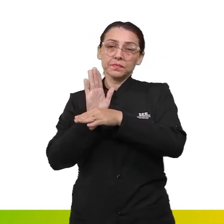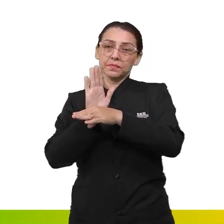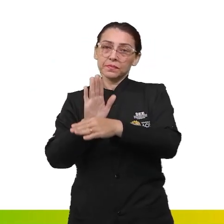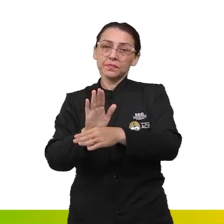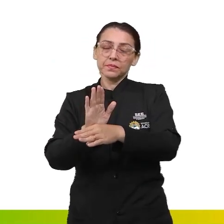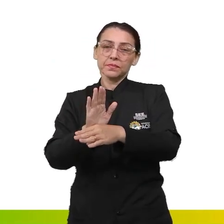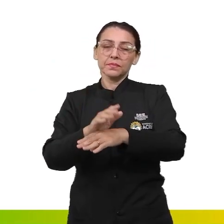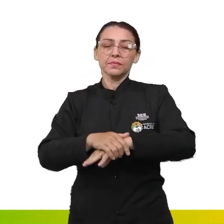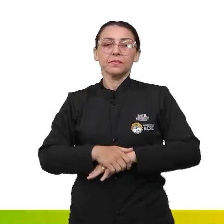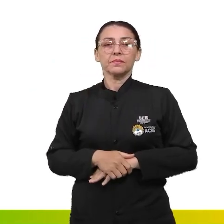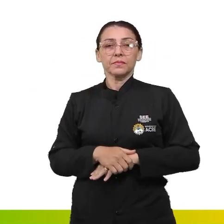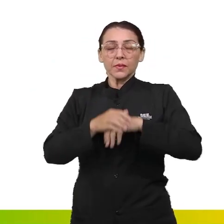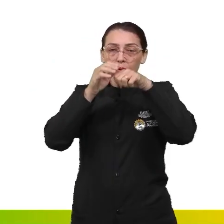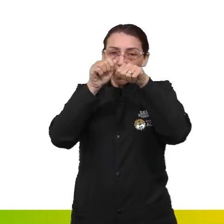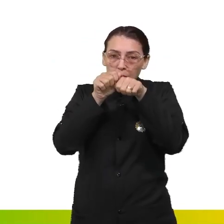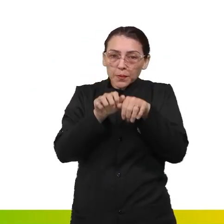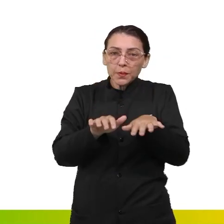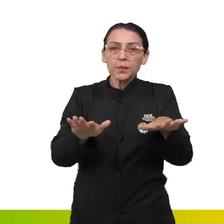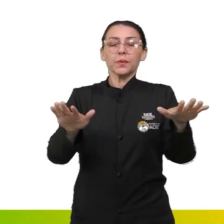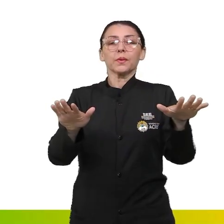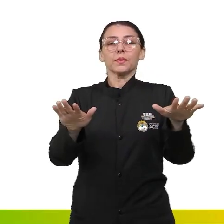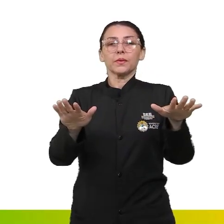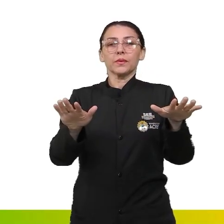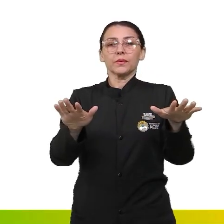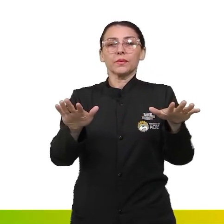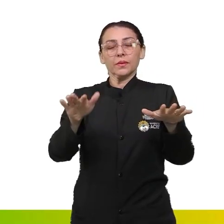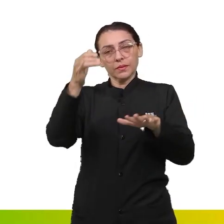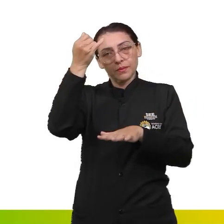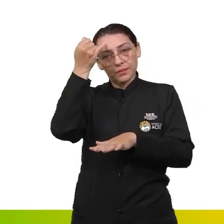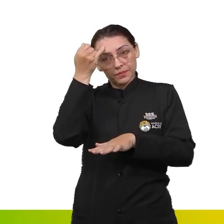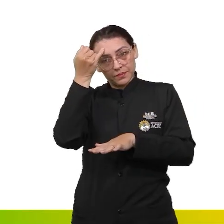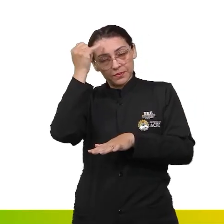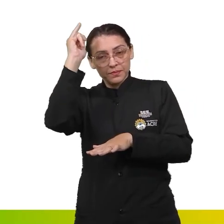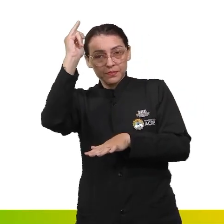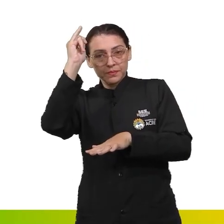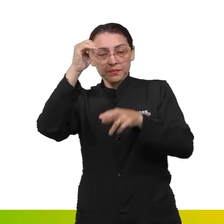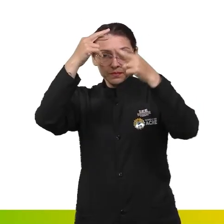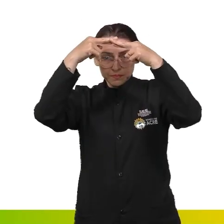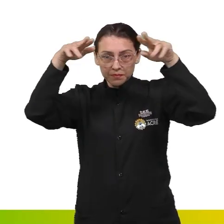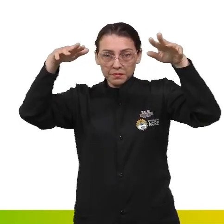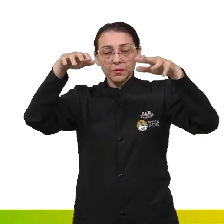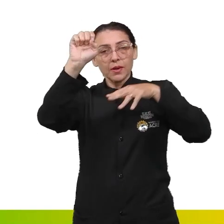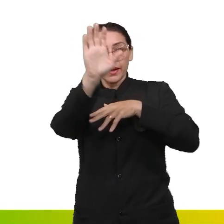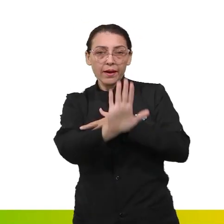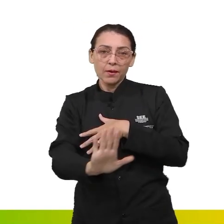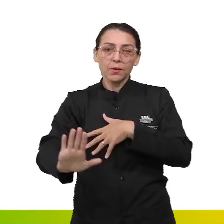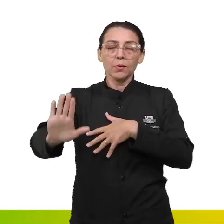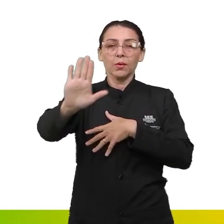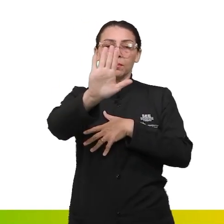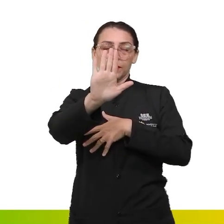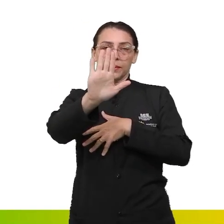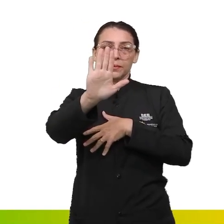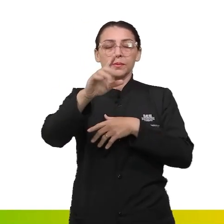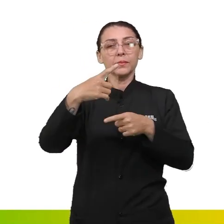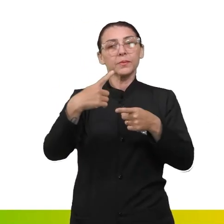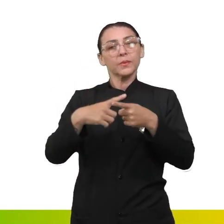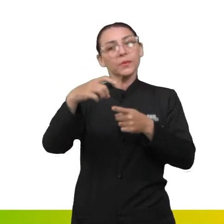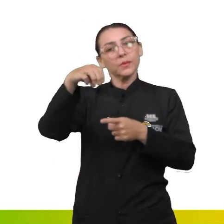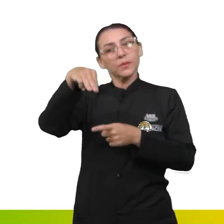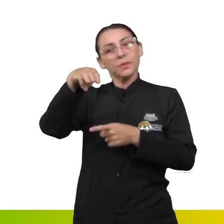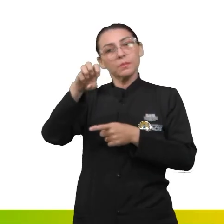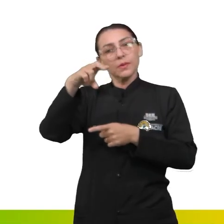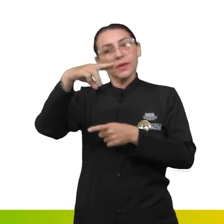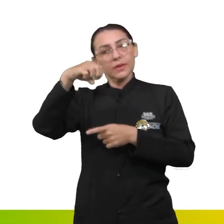contribuiu para a difusão desses ideais renascentistas por toda a Europa. Por conta dos mecenas